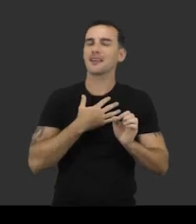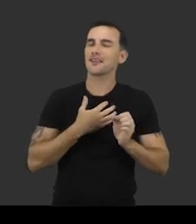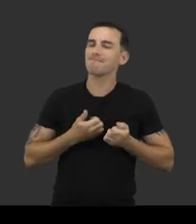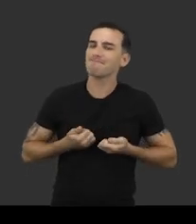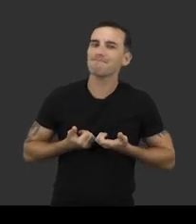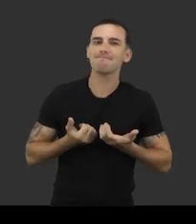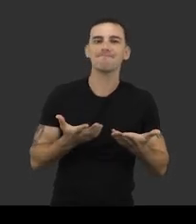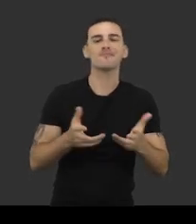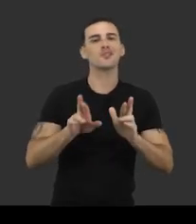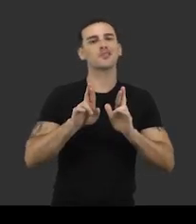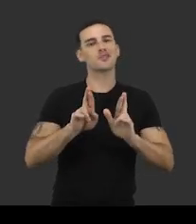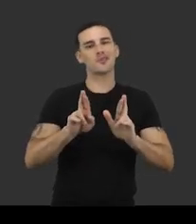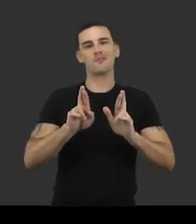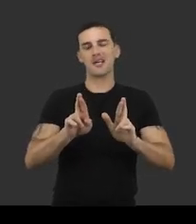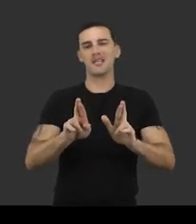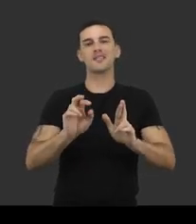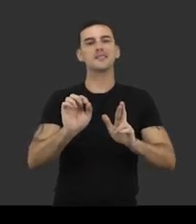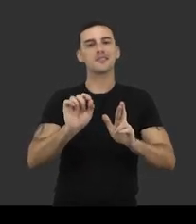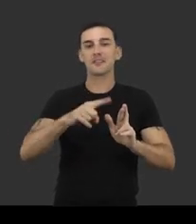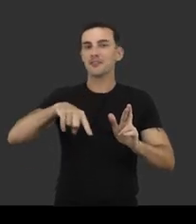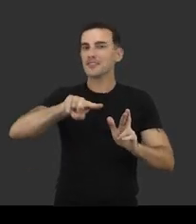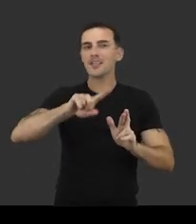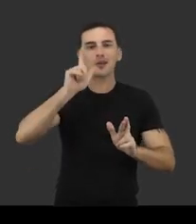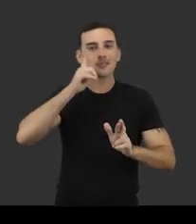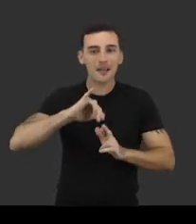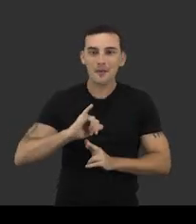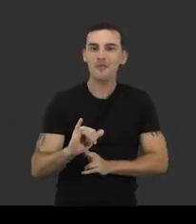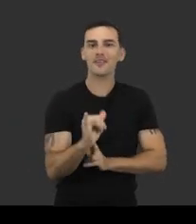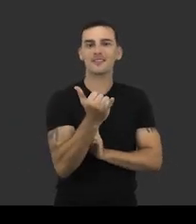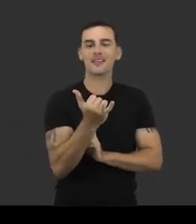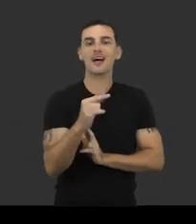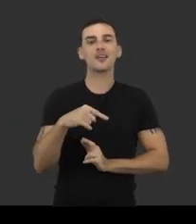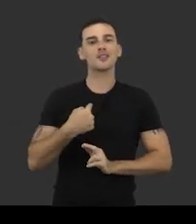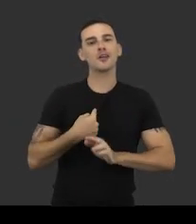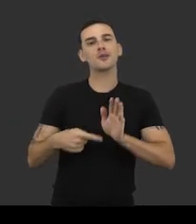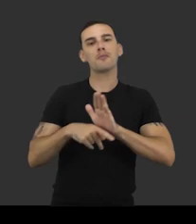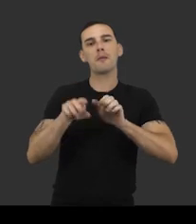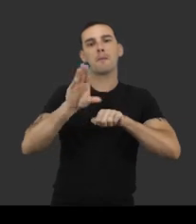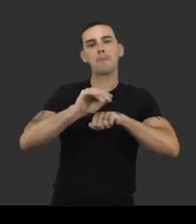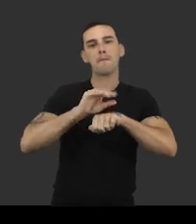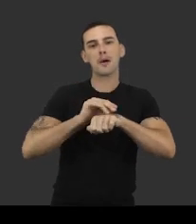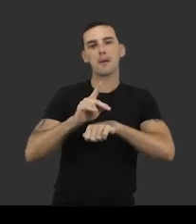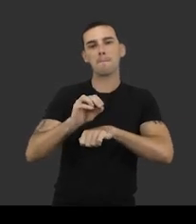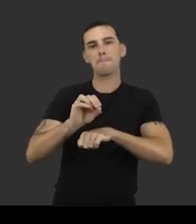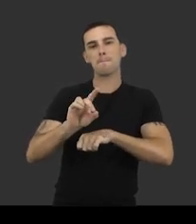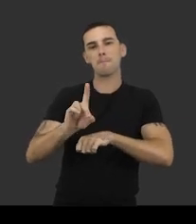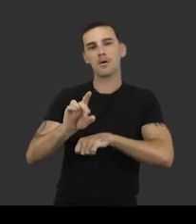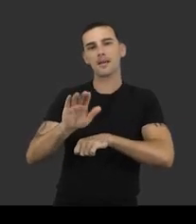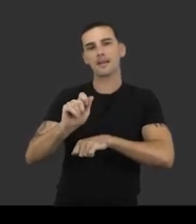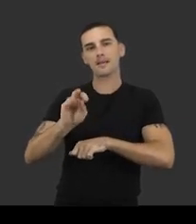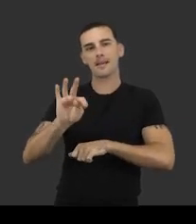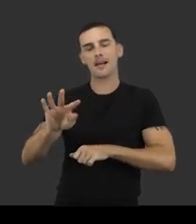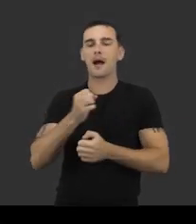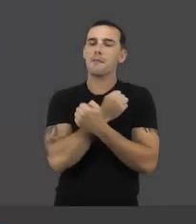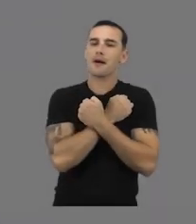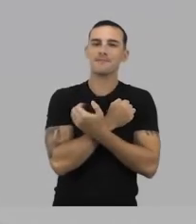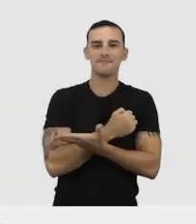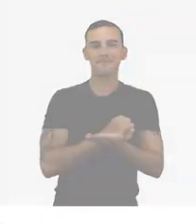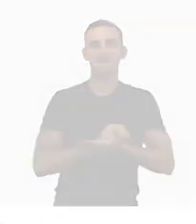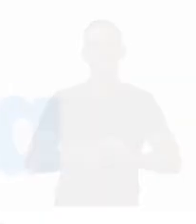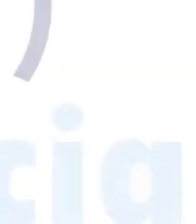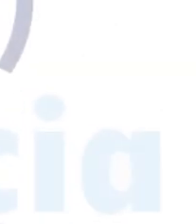que vocês possam aproveitar aí o nosso podcast. Um abraço. Um abraço.